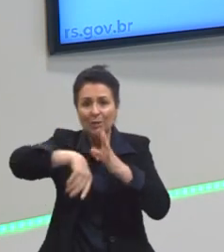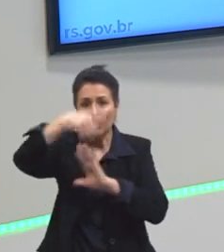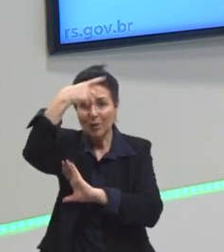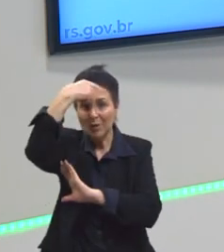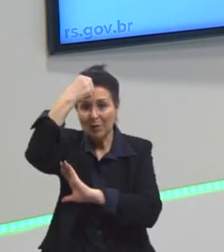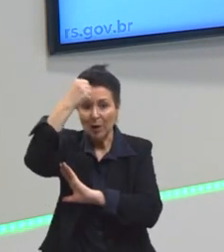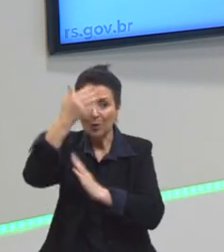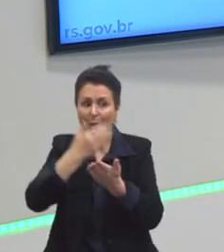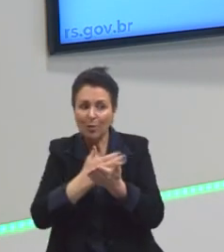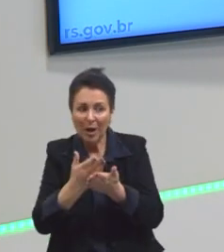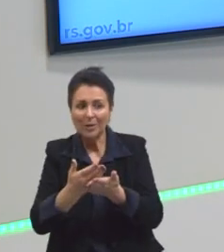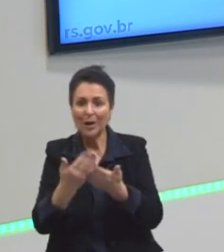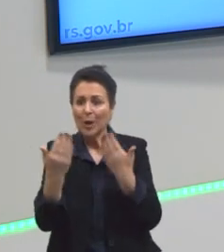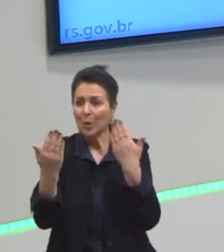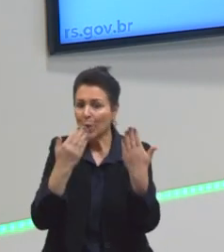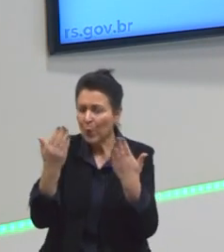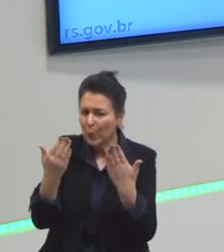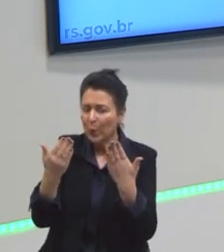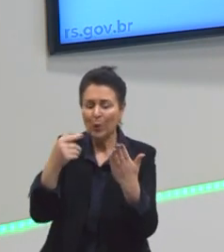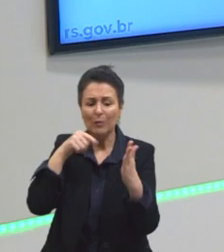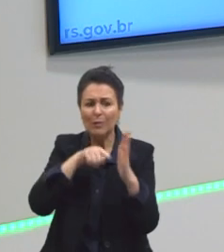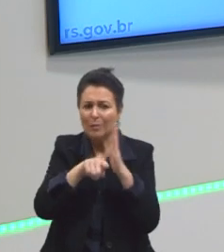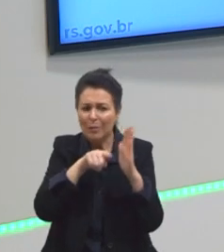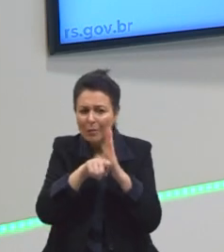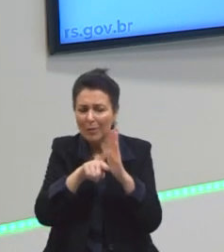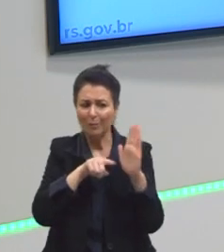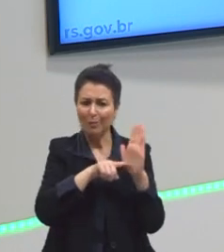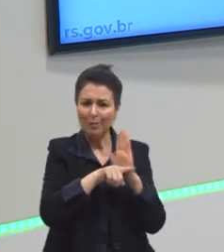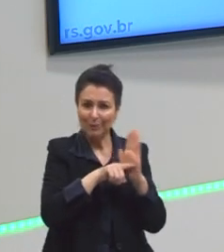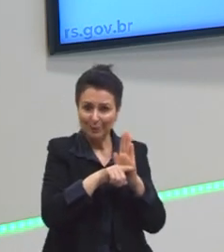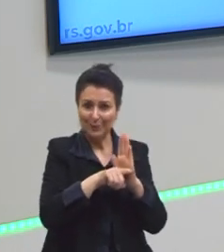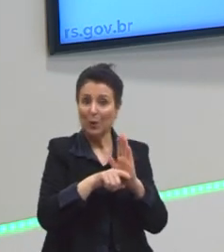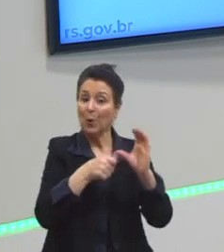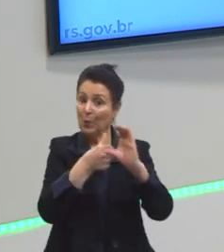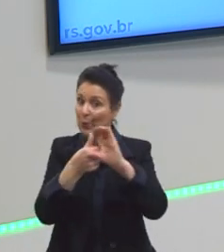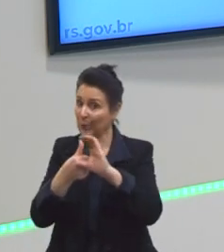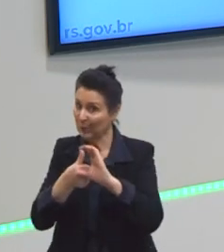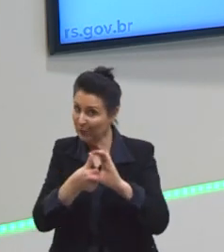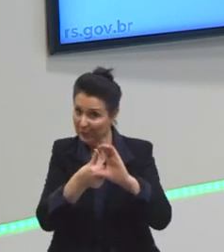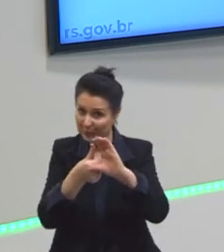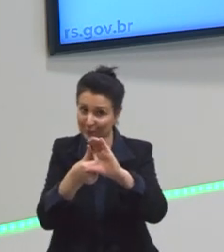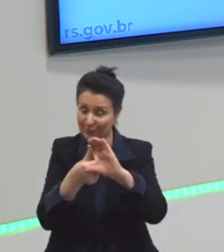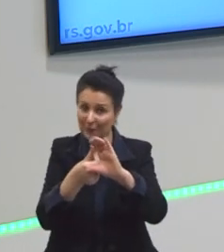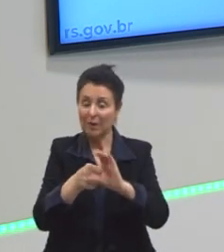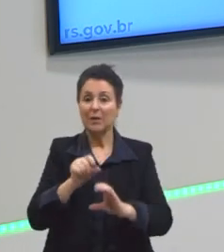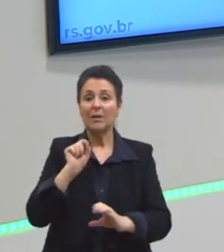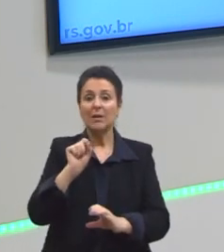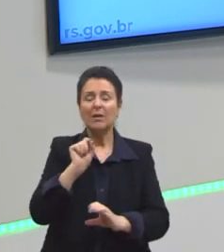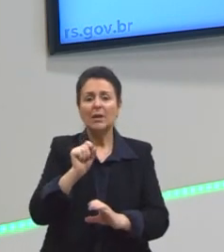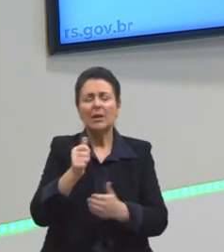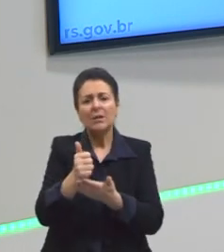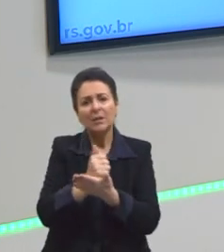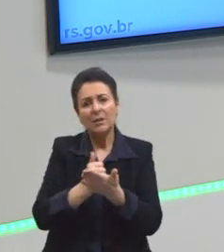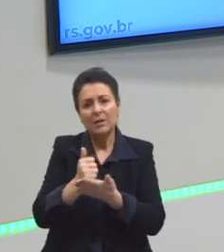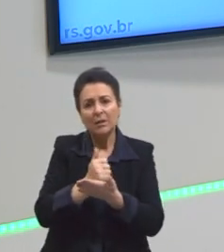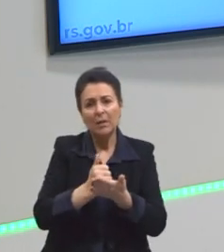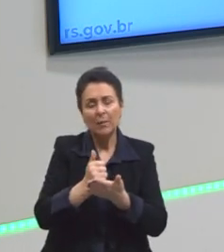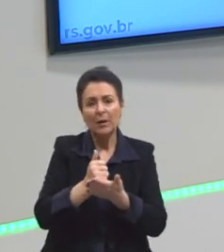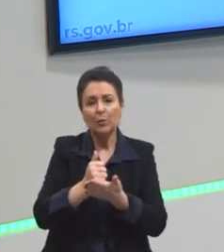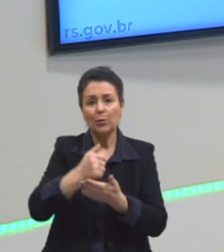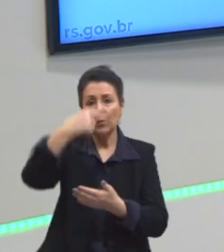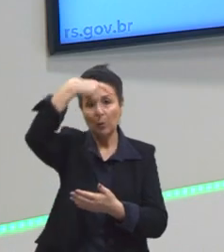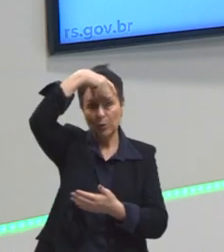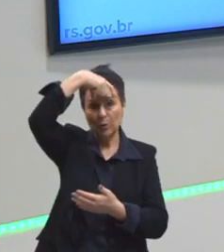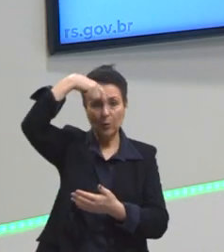questionamentos em relação ao cristianismo o que que o basicamente o que que o